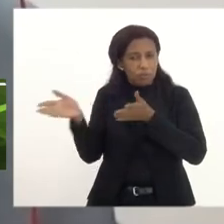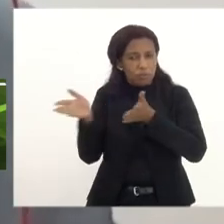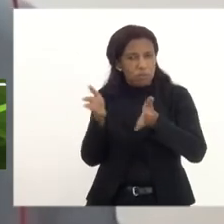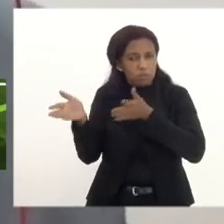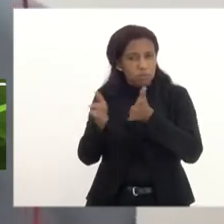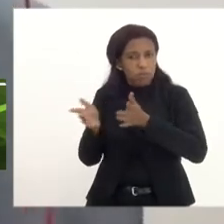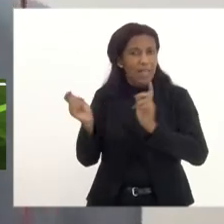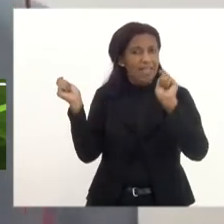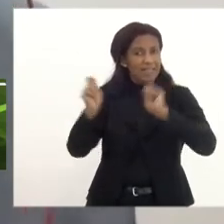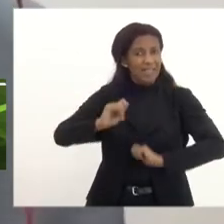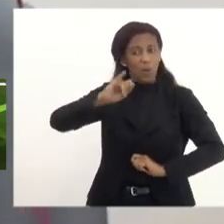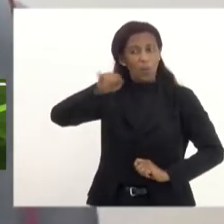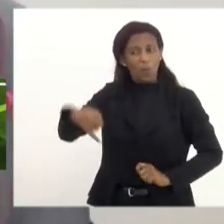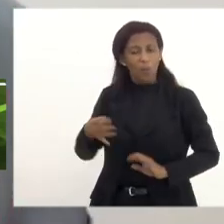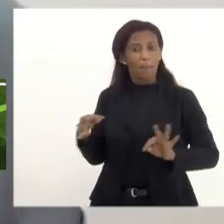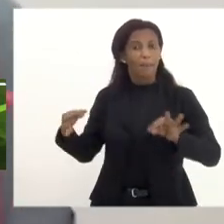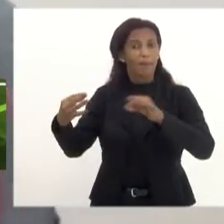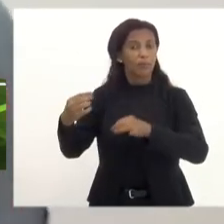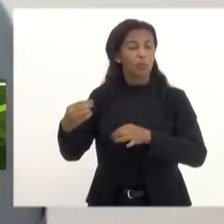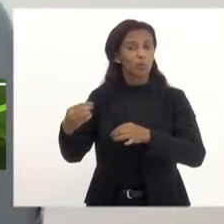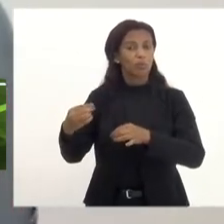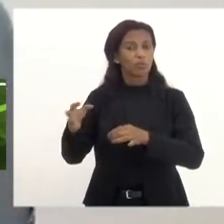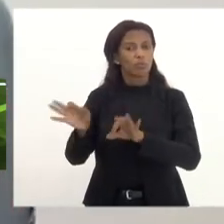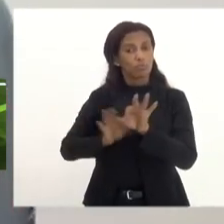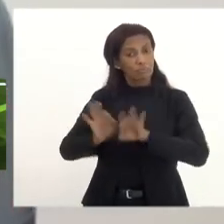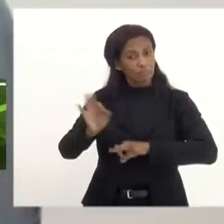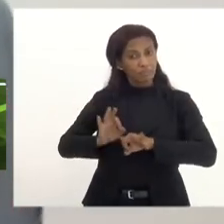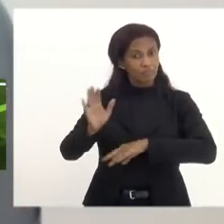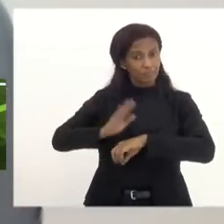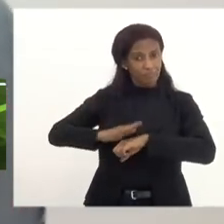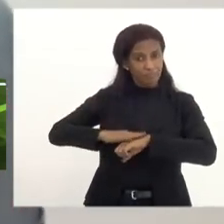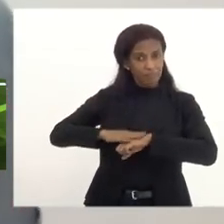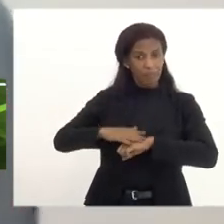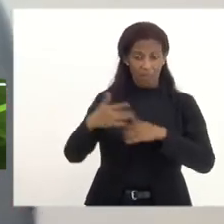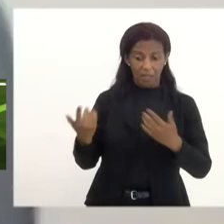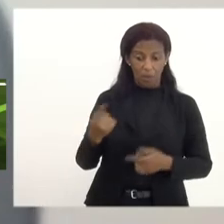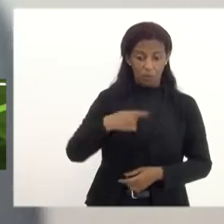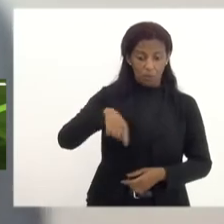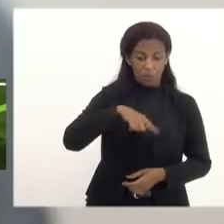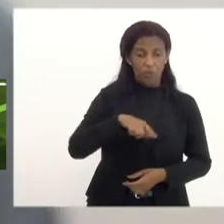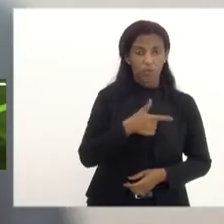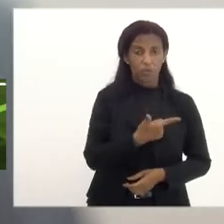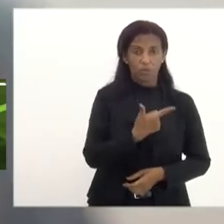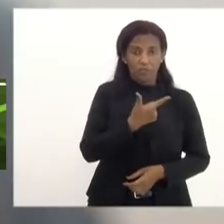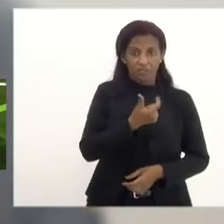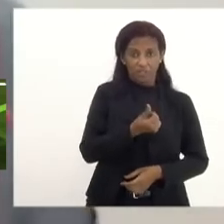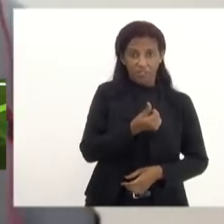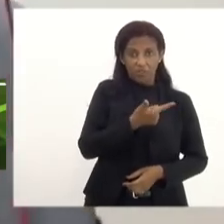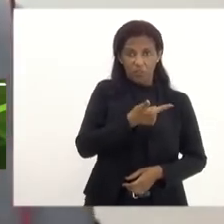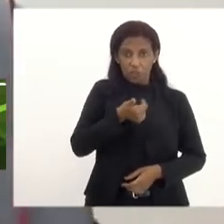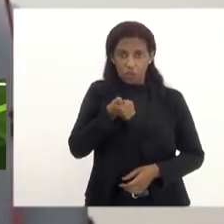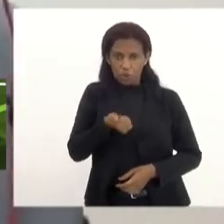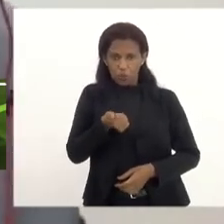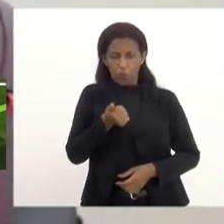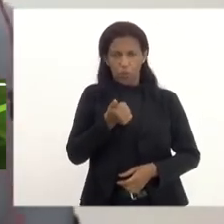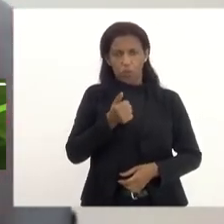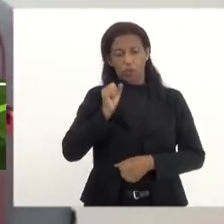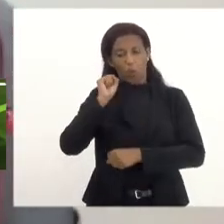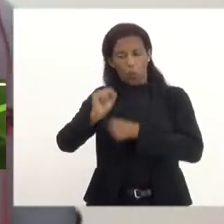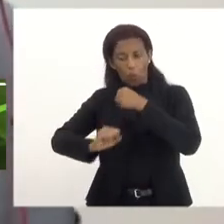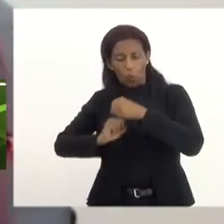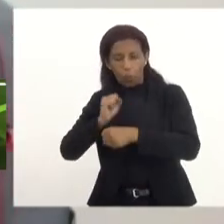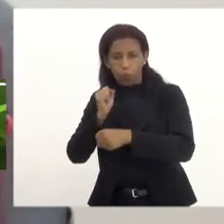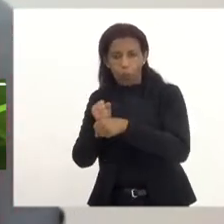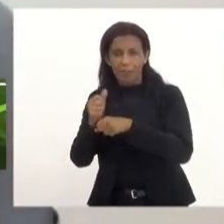condições para todos se prepararem para atender o projeto. Então, nós estamos em 2021, 2022, a informação está disponibilizada, nós